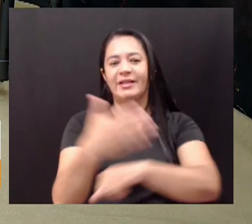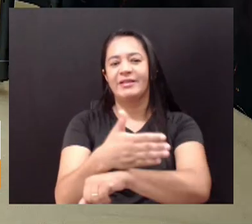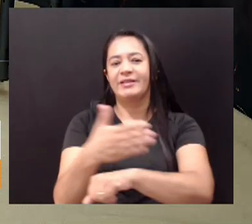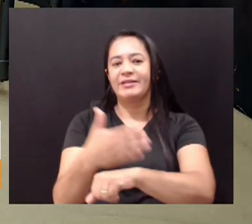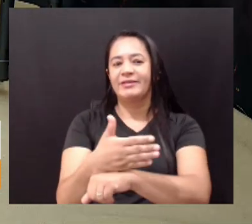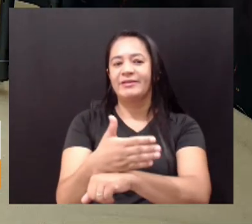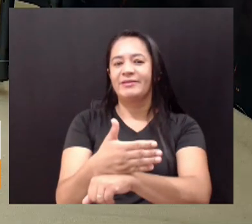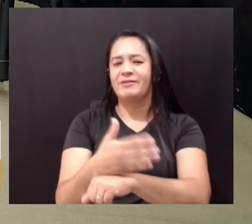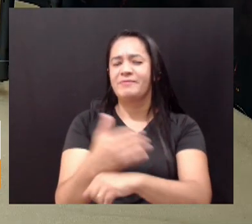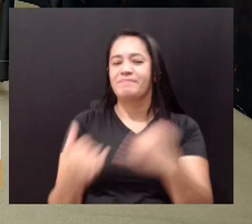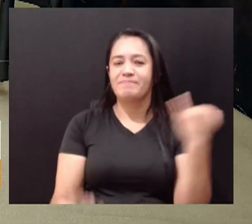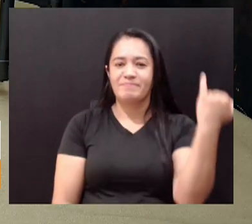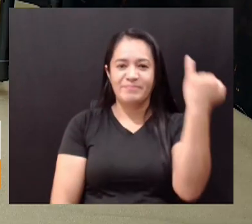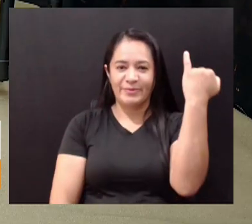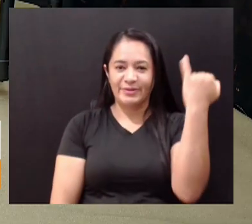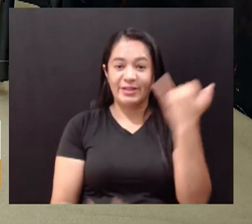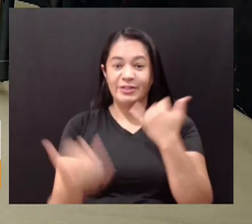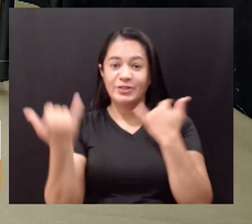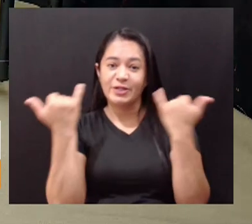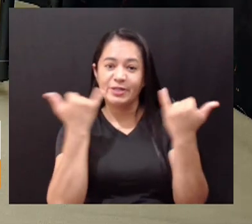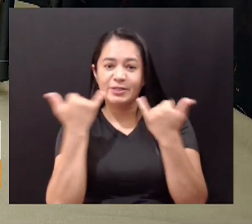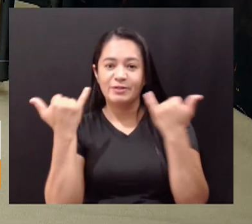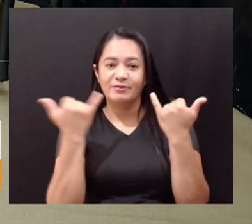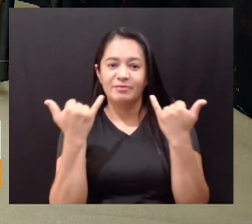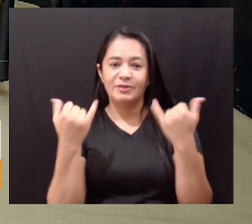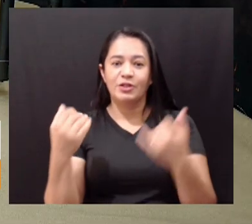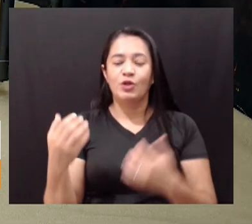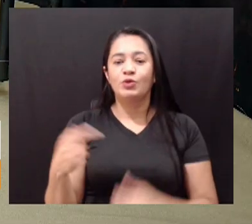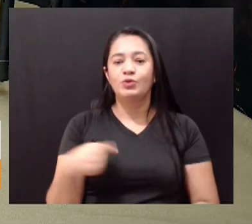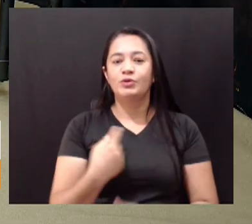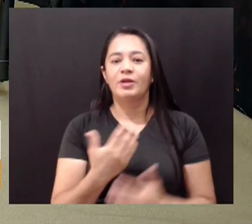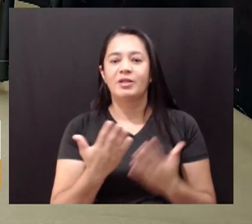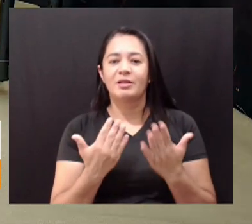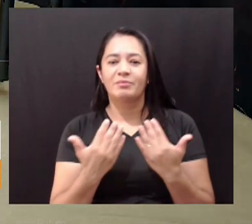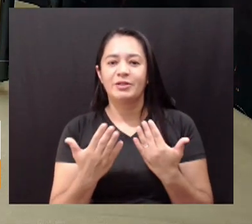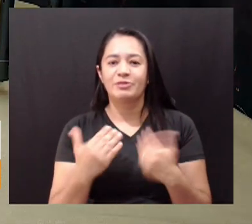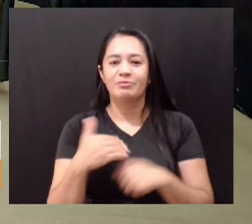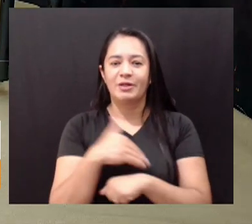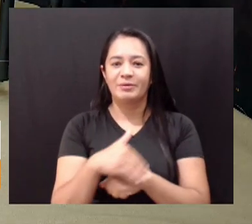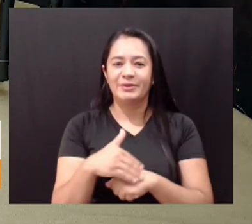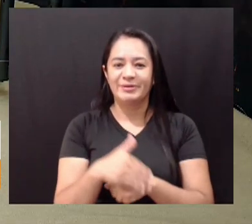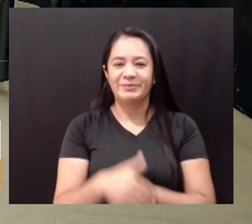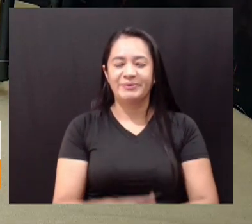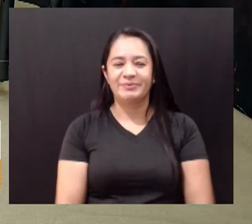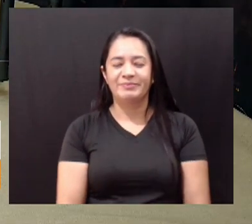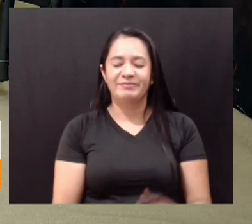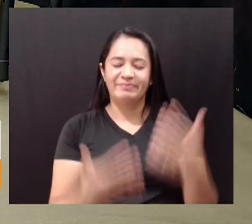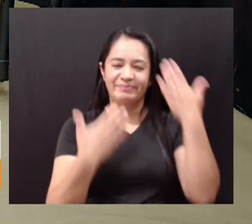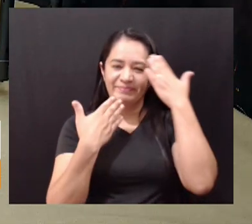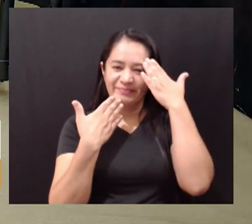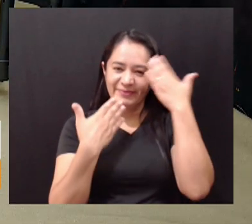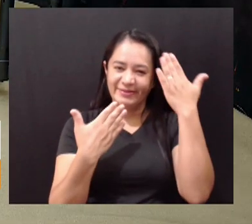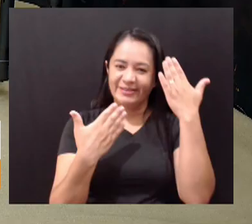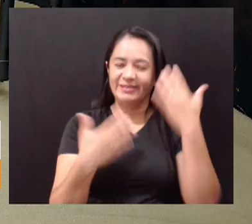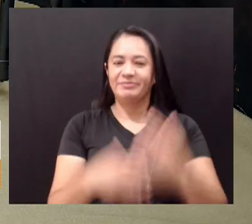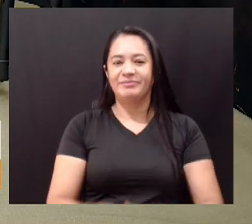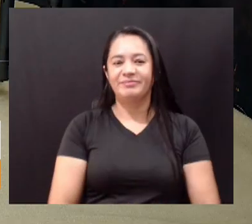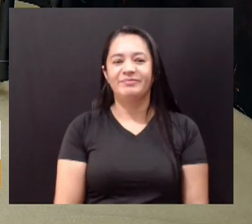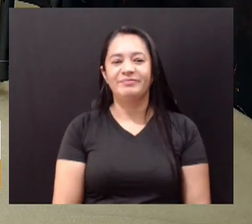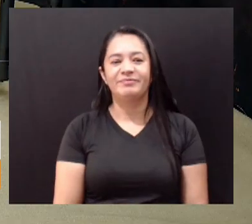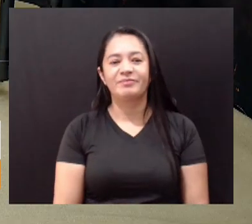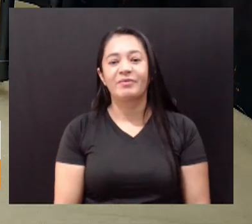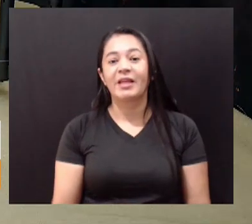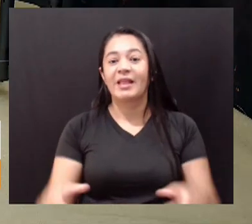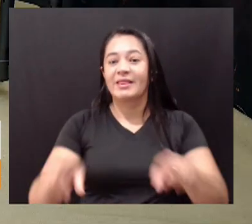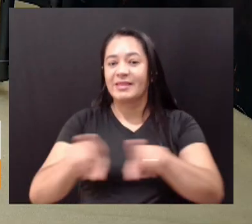as informações e esse nosso bate-papo tão gostoso nessa manhã de sexta-feira. Obrigada. Eu que agradeço. Maravilha. E com a gente também,